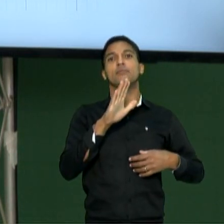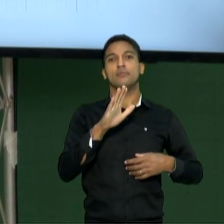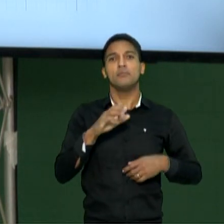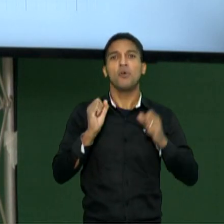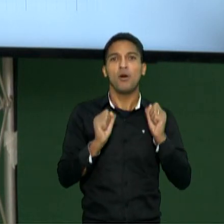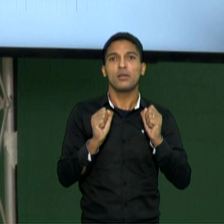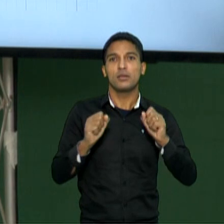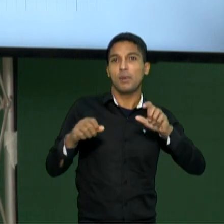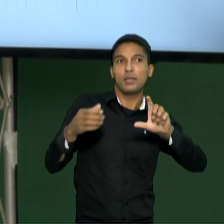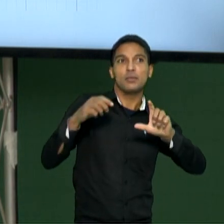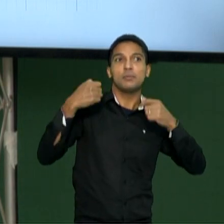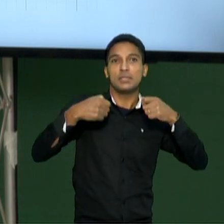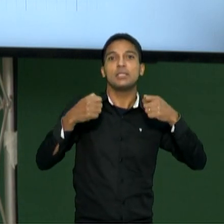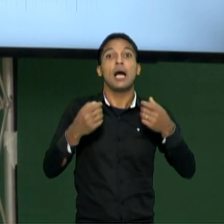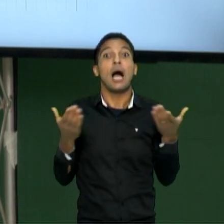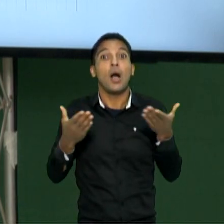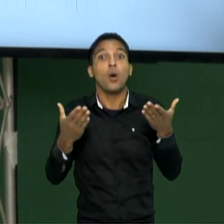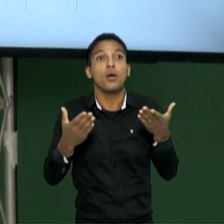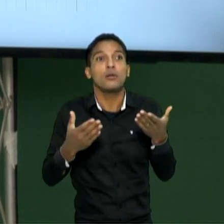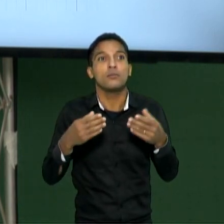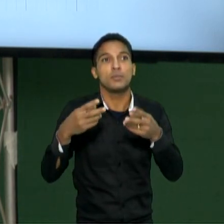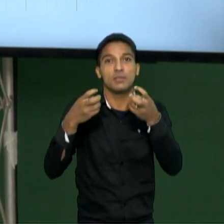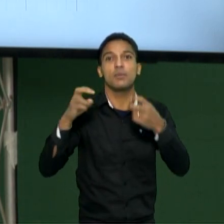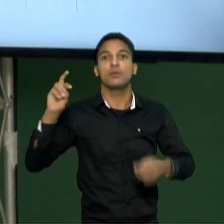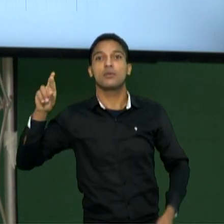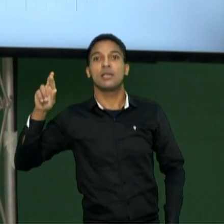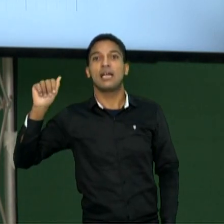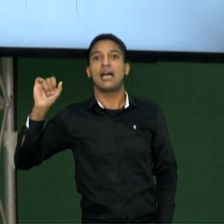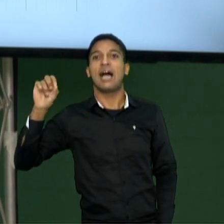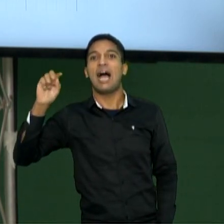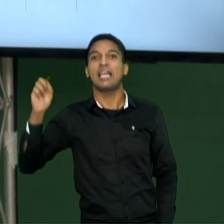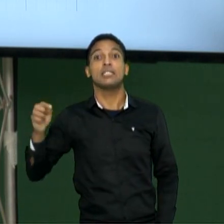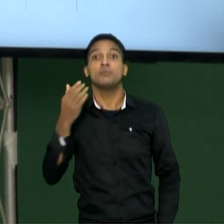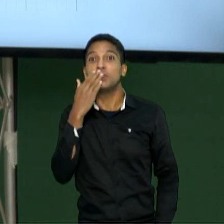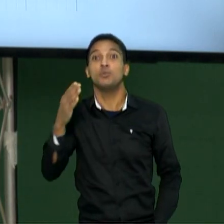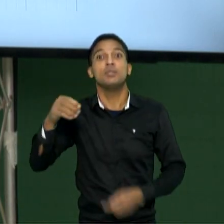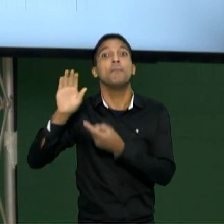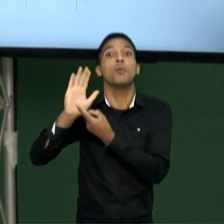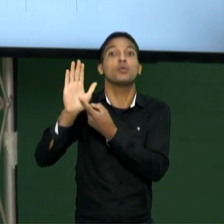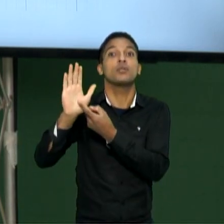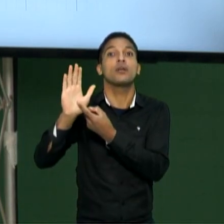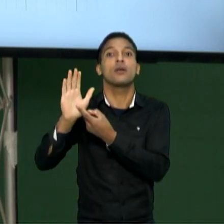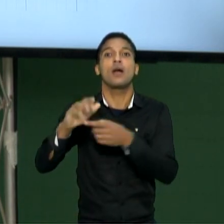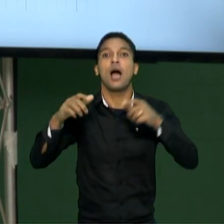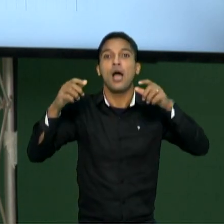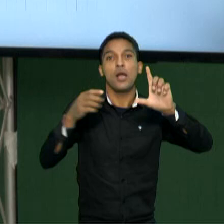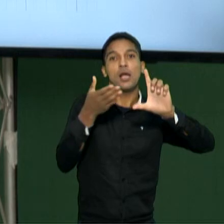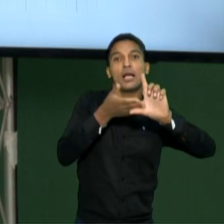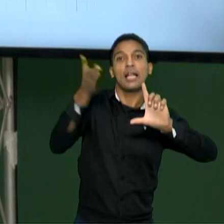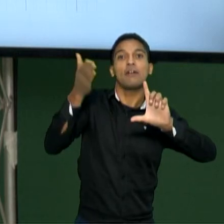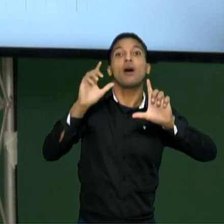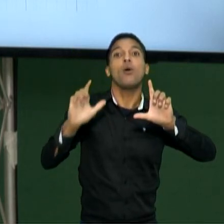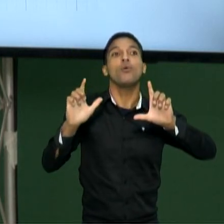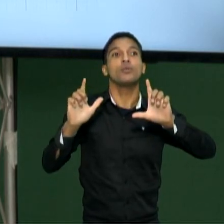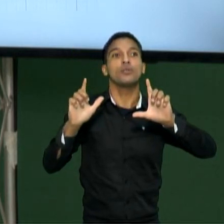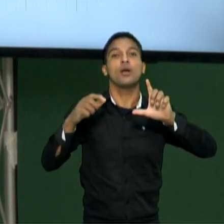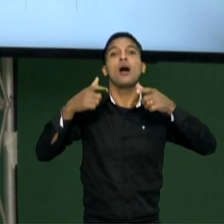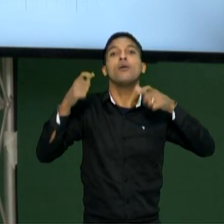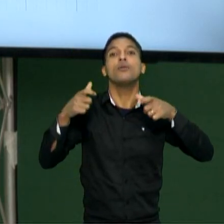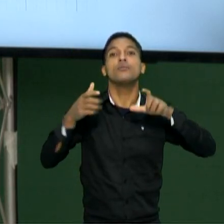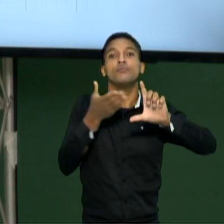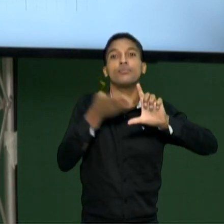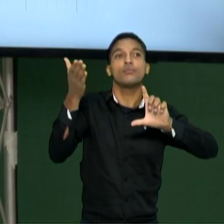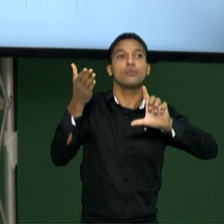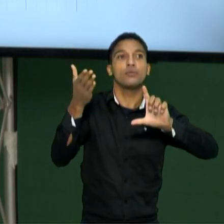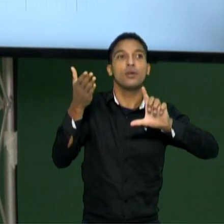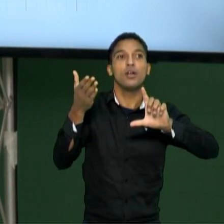ok? Destacando a raiz, então, que era um pedido de exercício, a raiz, como eu falei anteriormente, é exatamente onde o gráfico corta o